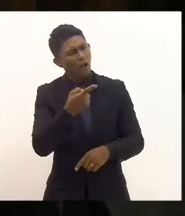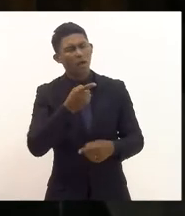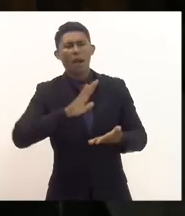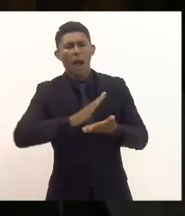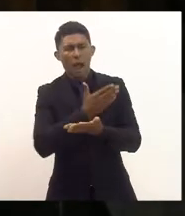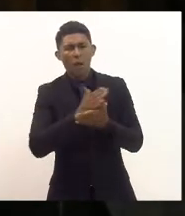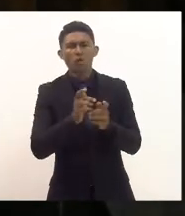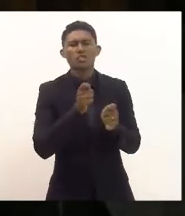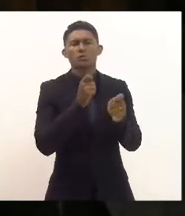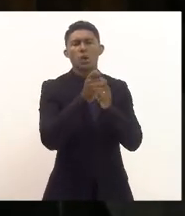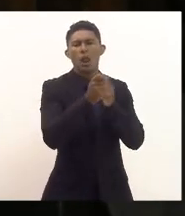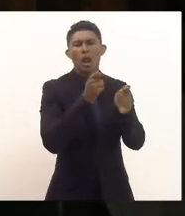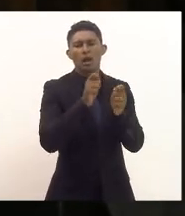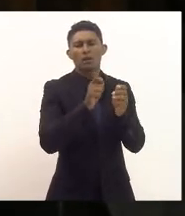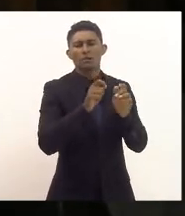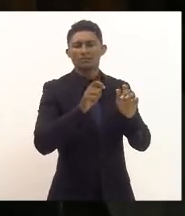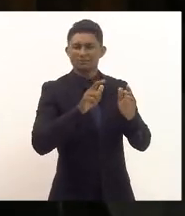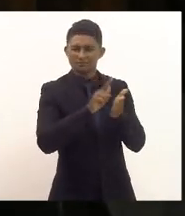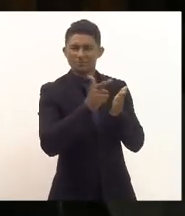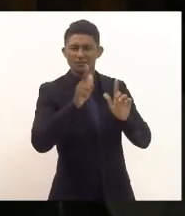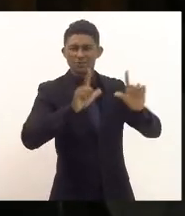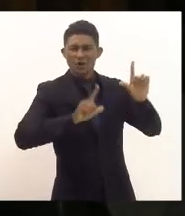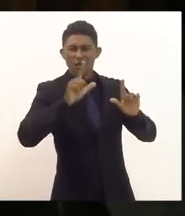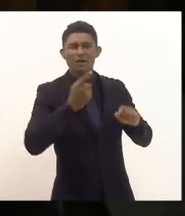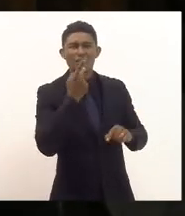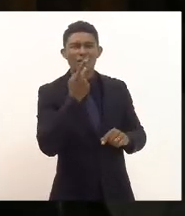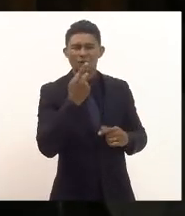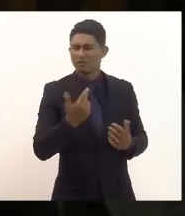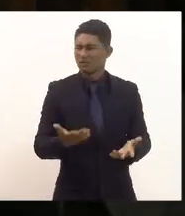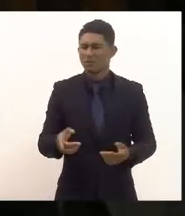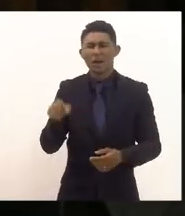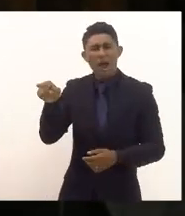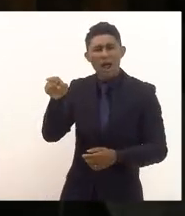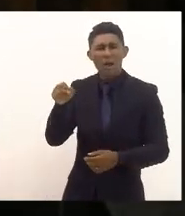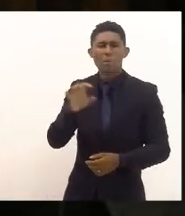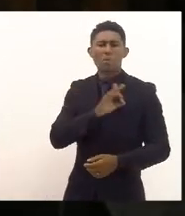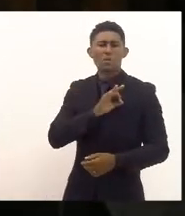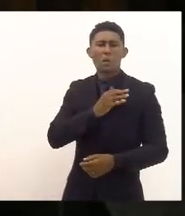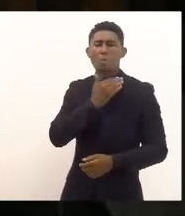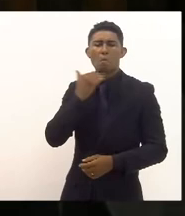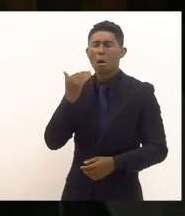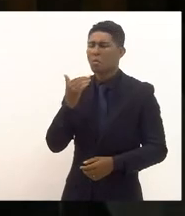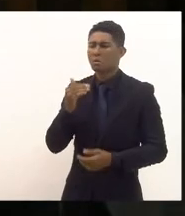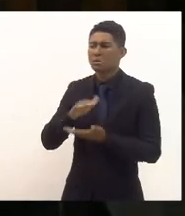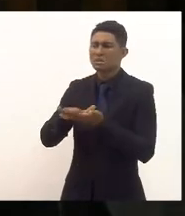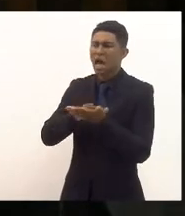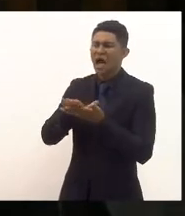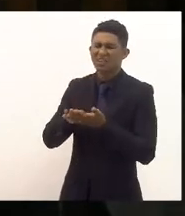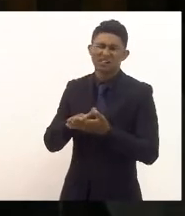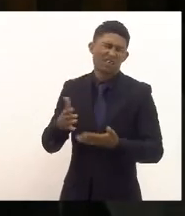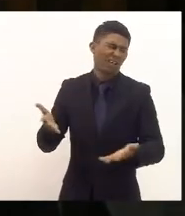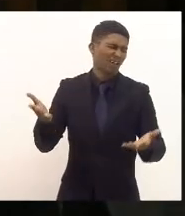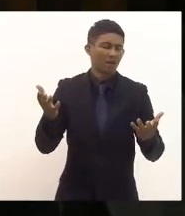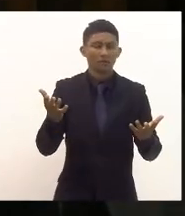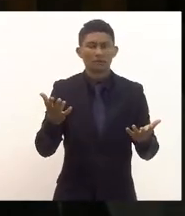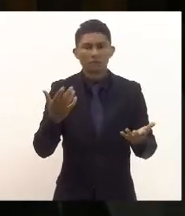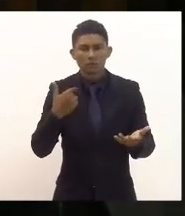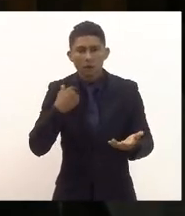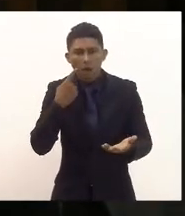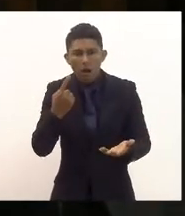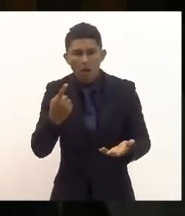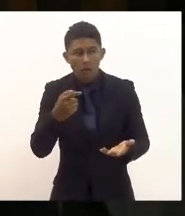jornalistas lamentando praticamente que não morreu nenhum policial quando você olha o Arsenal apreendido